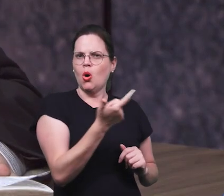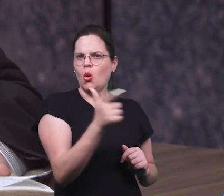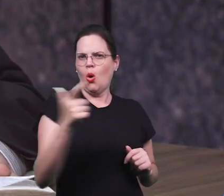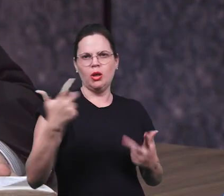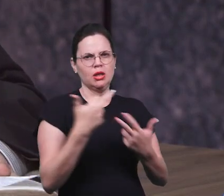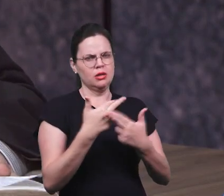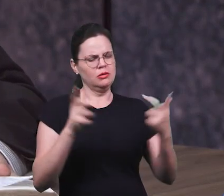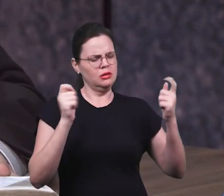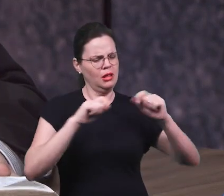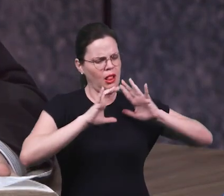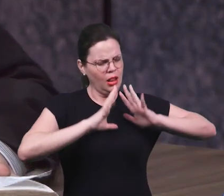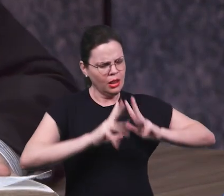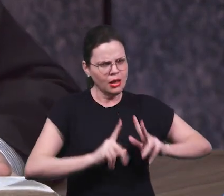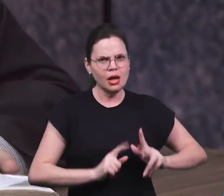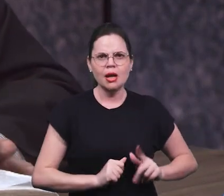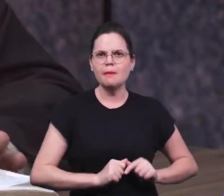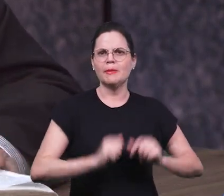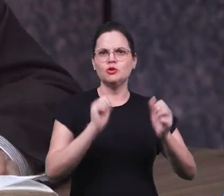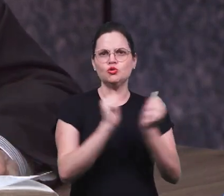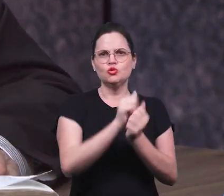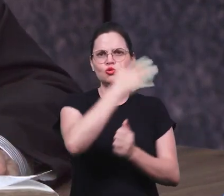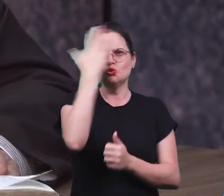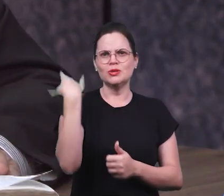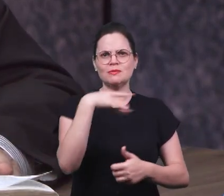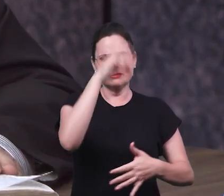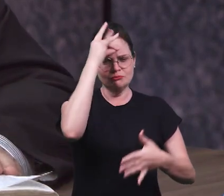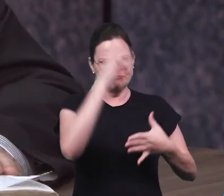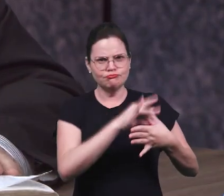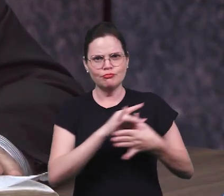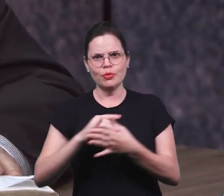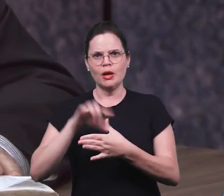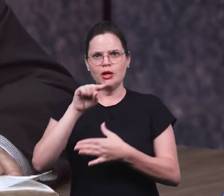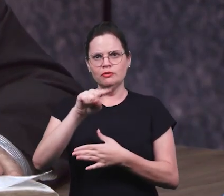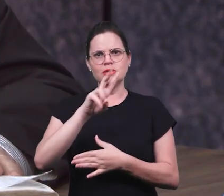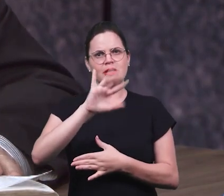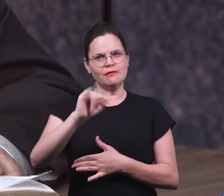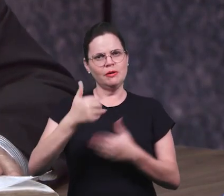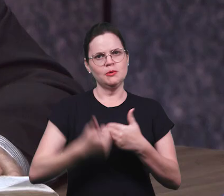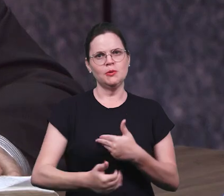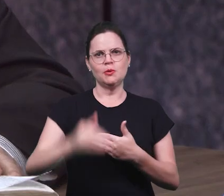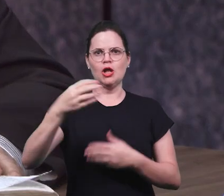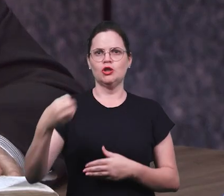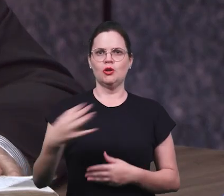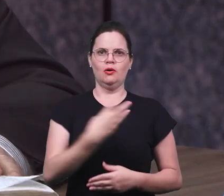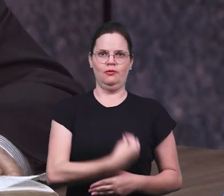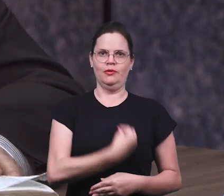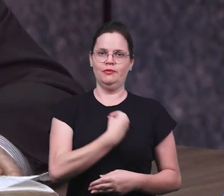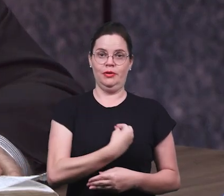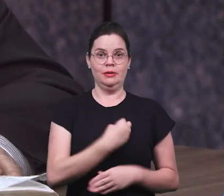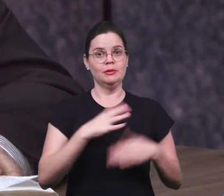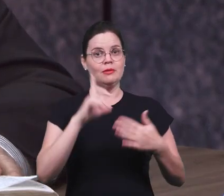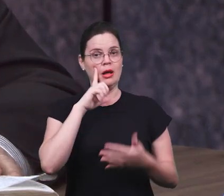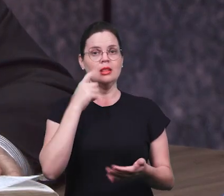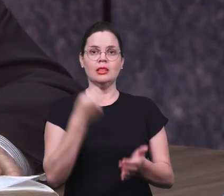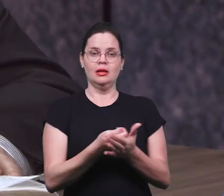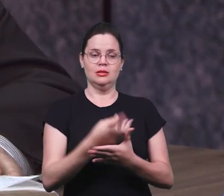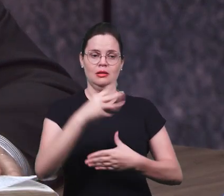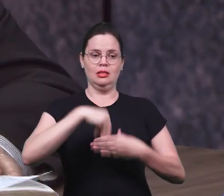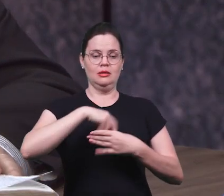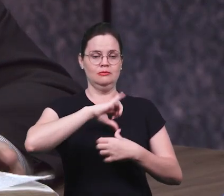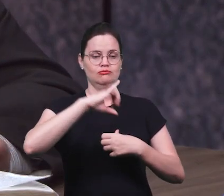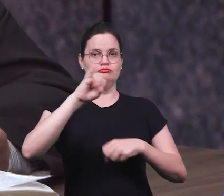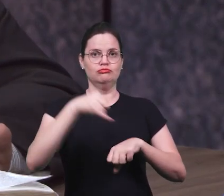transformar numa nova criatura. Então essa aqui foi a conclusão do concílio de Jerusalém, que todos